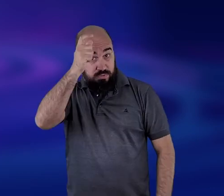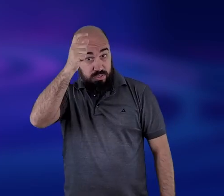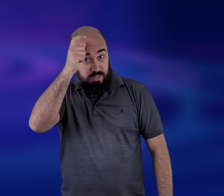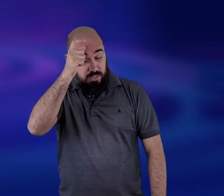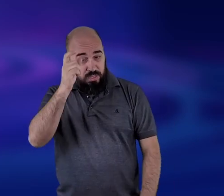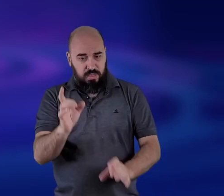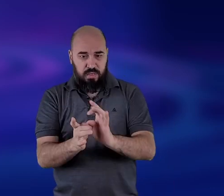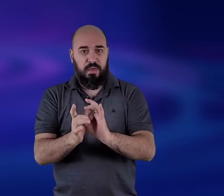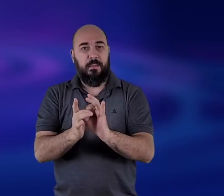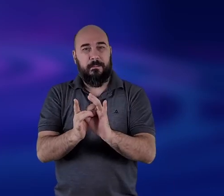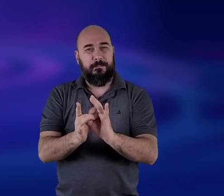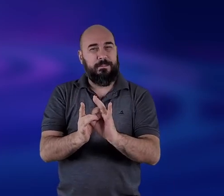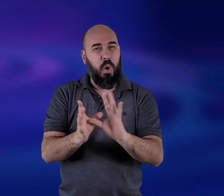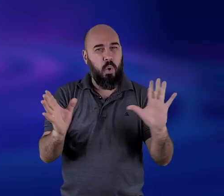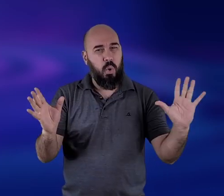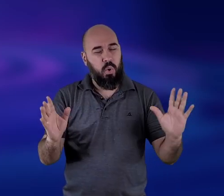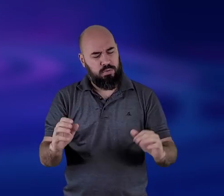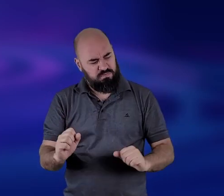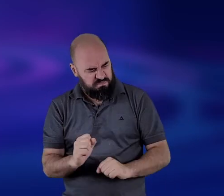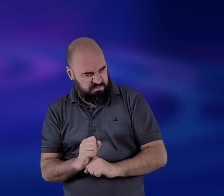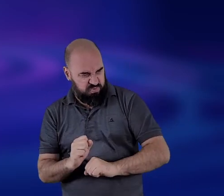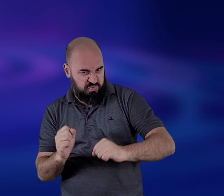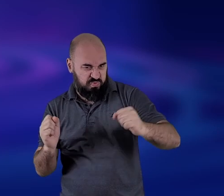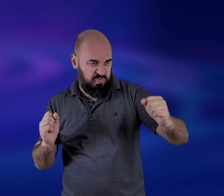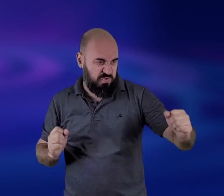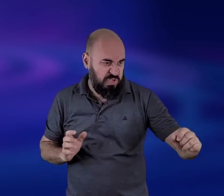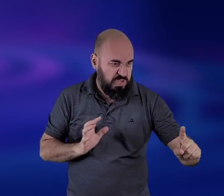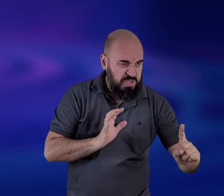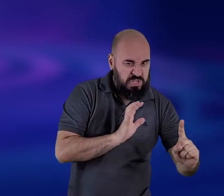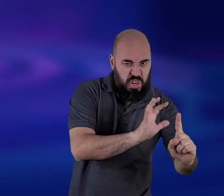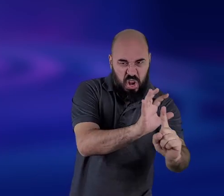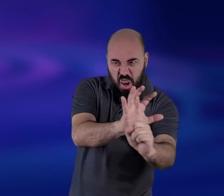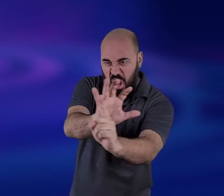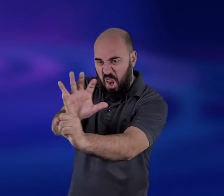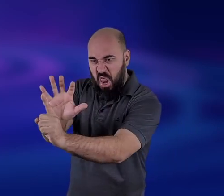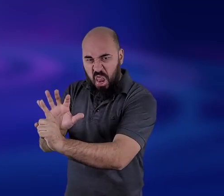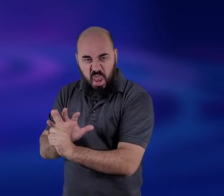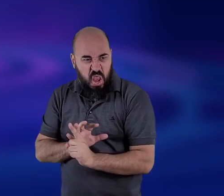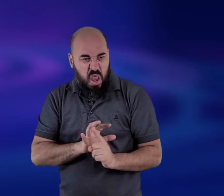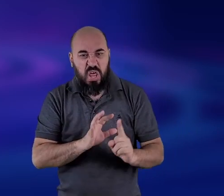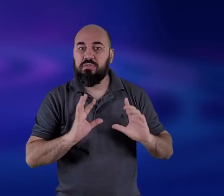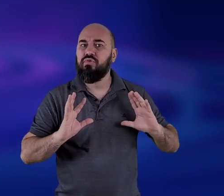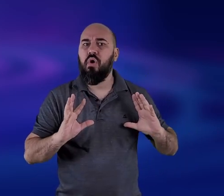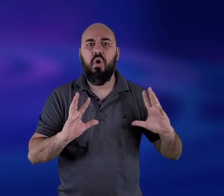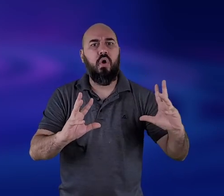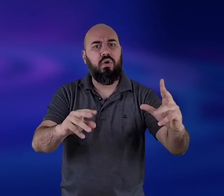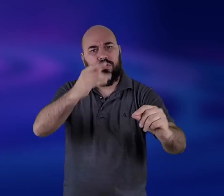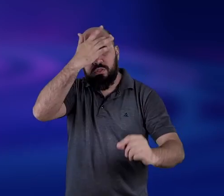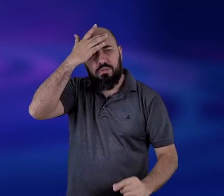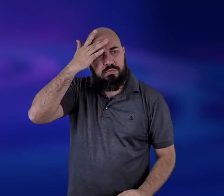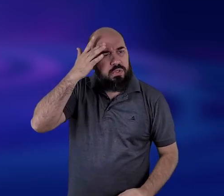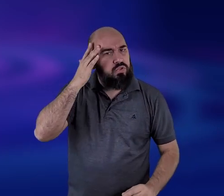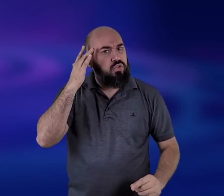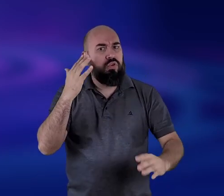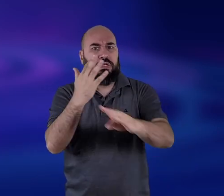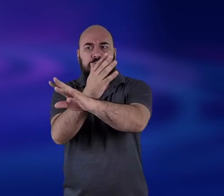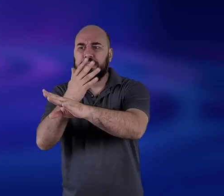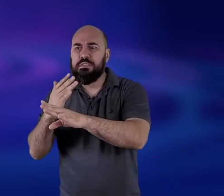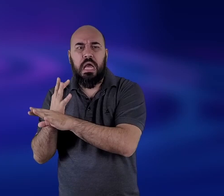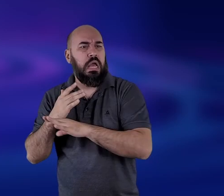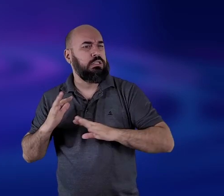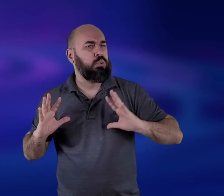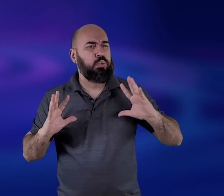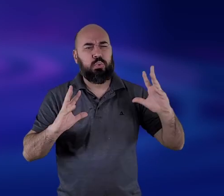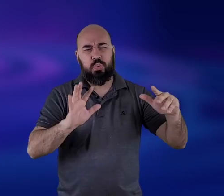a seduzir as nações que há nos 4 cantos da terra, Gog e Magog, a fim de reuni-las